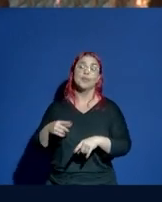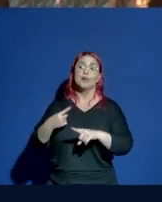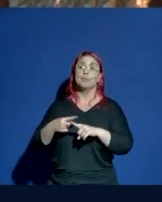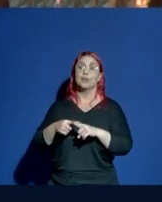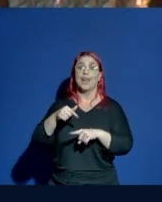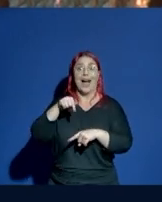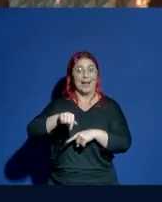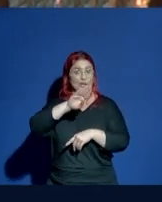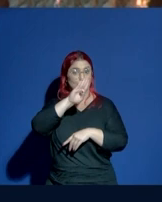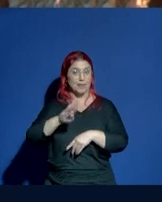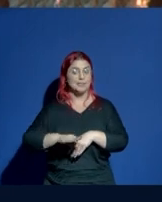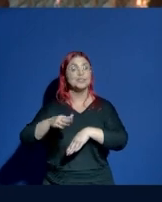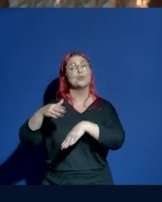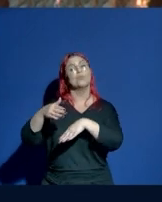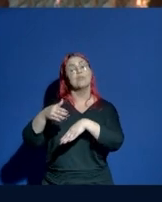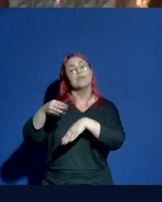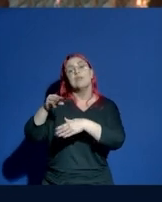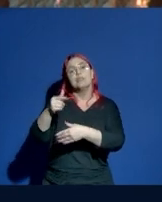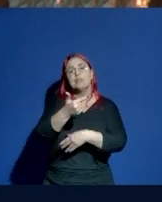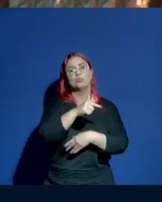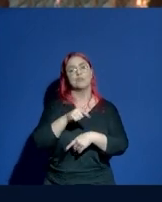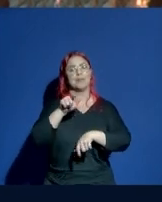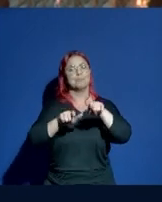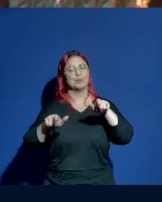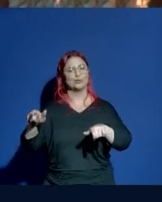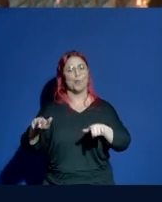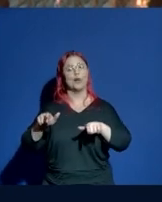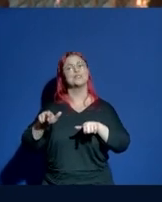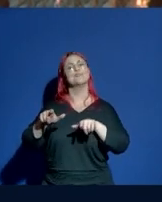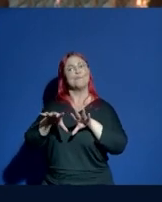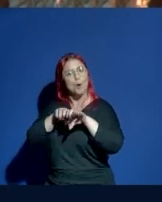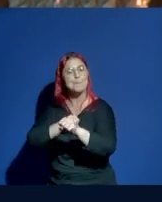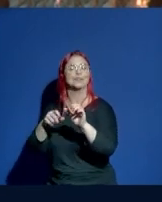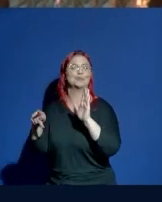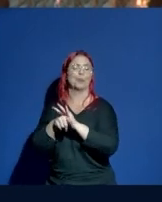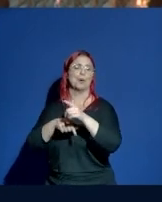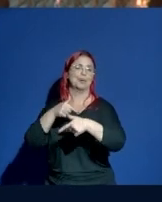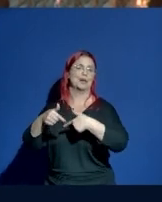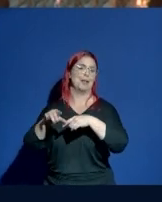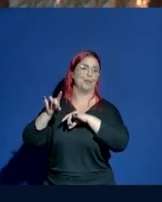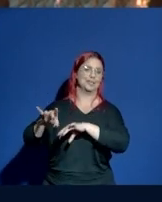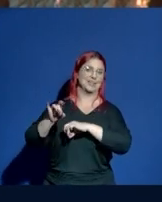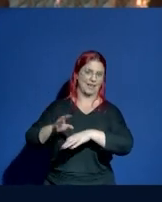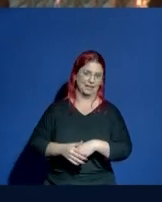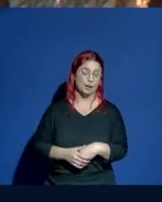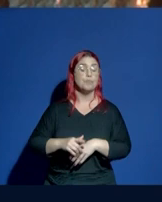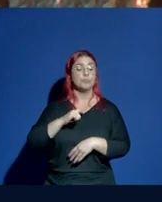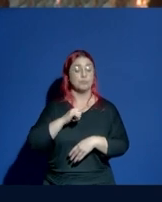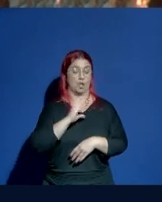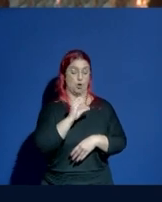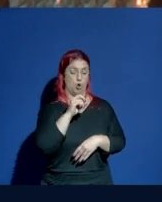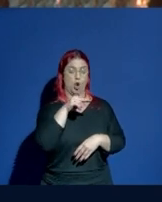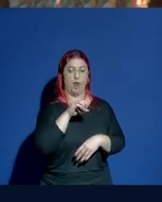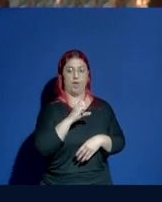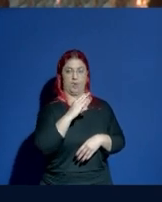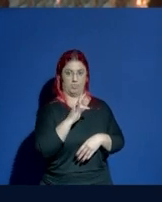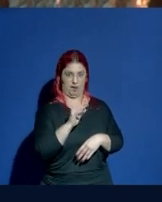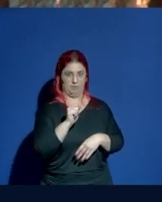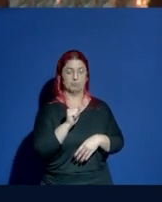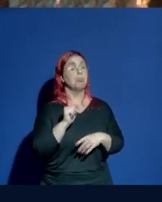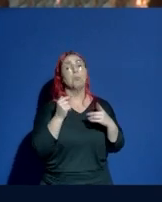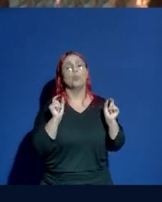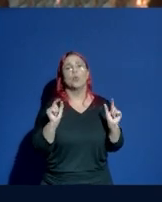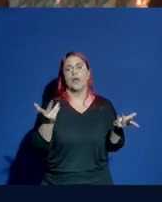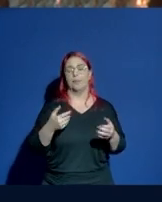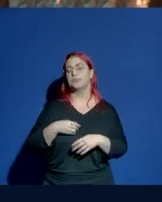mão de obra qualificada para trabalhar com tecnologia especificamente falando então nós temos o conecta que o produtor